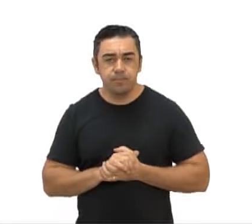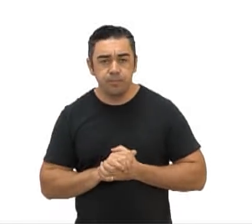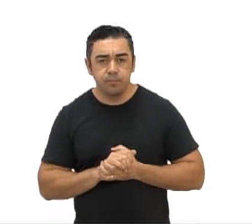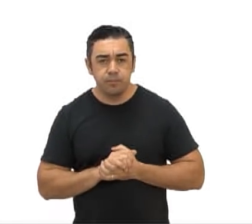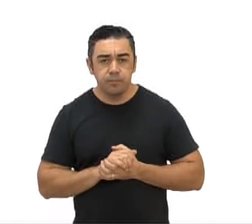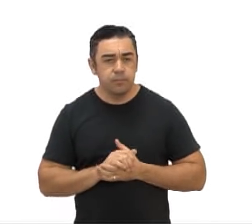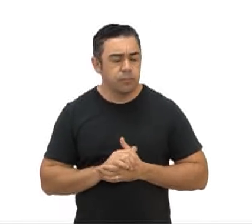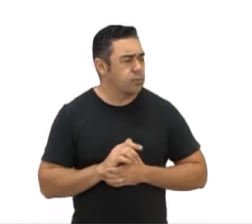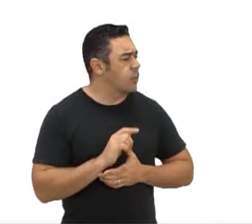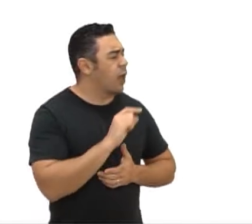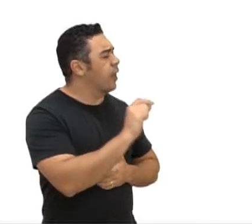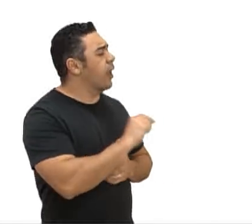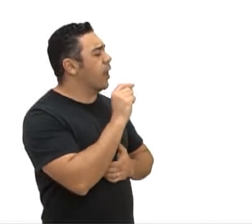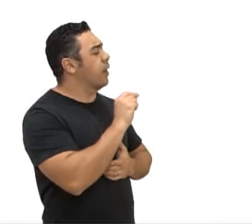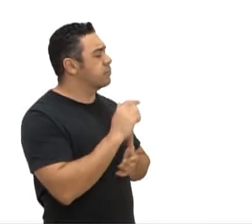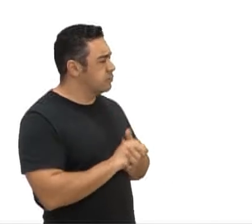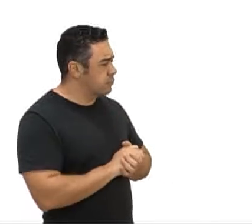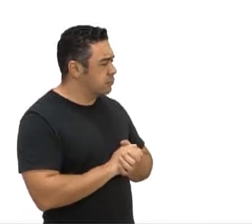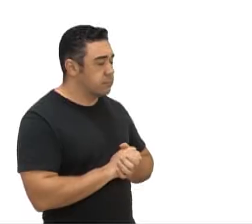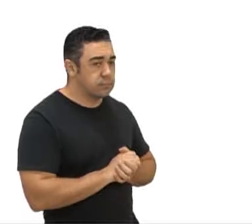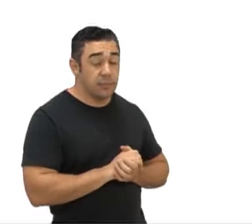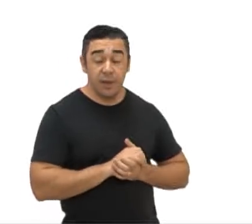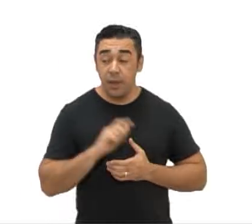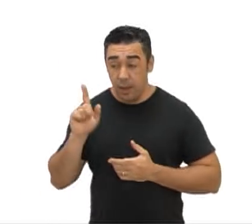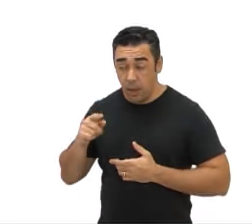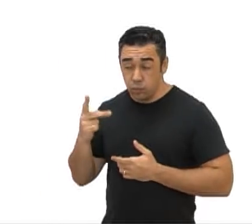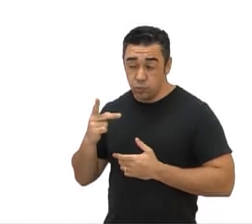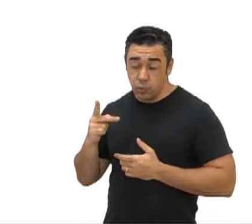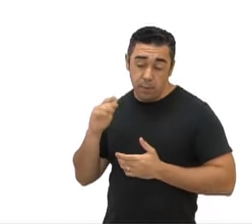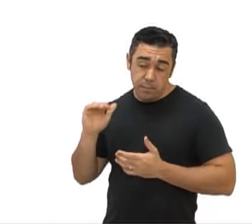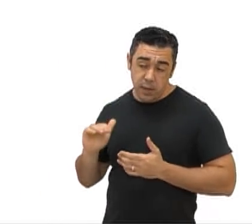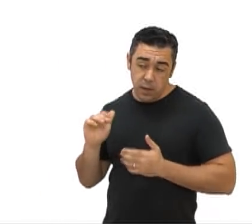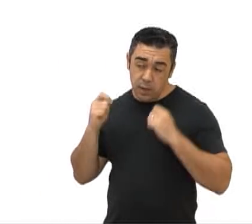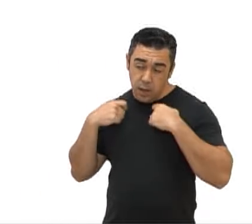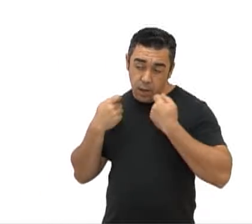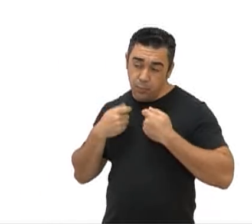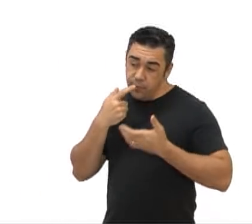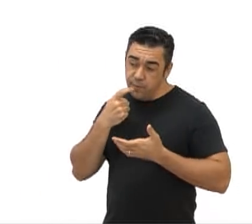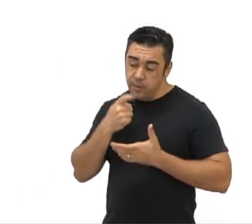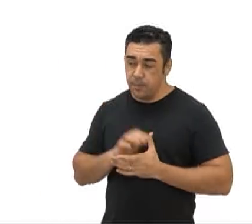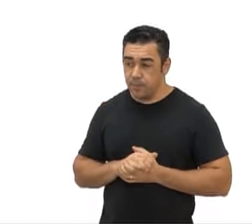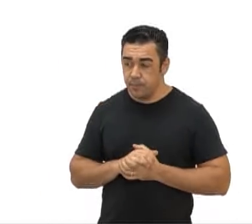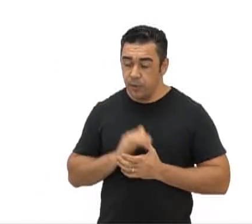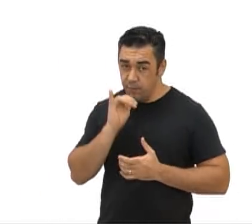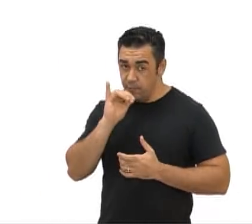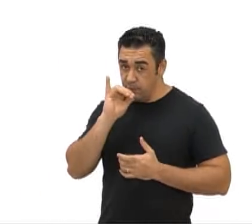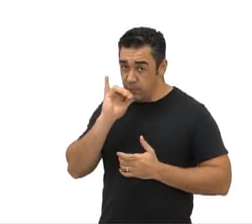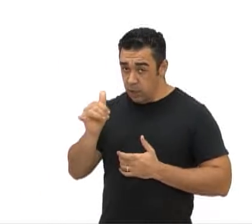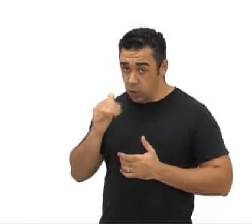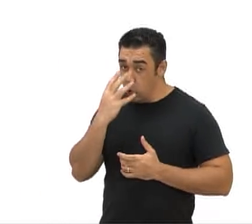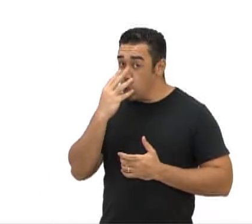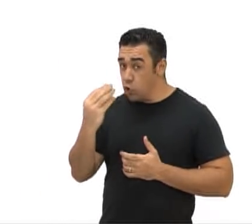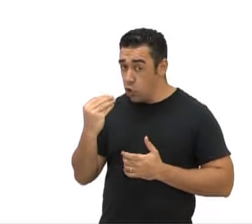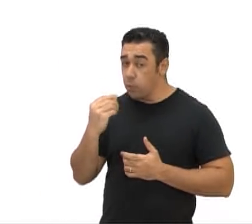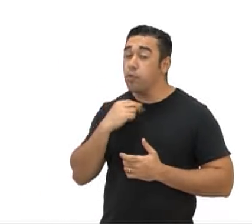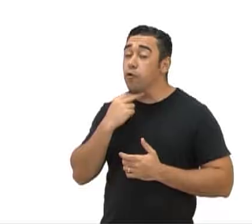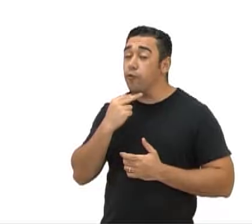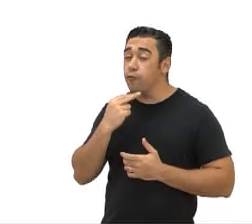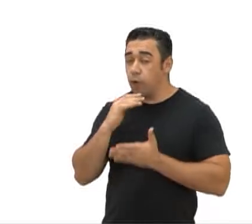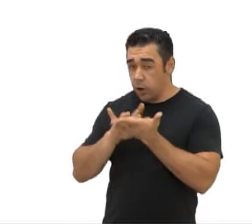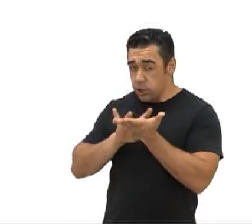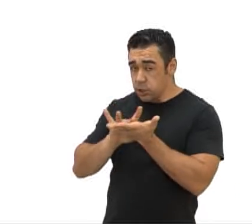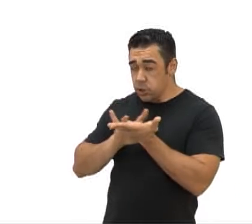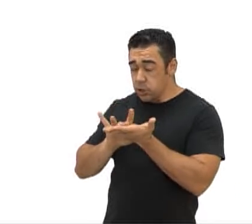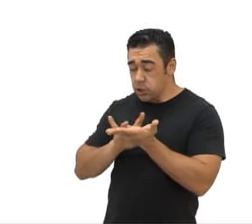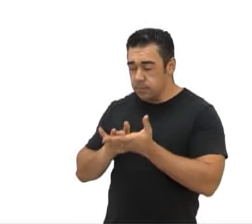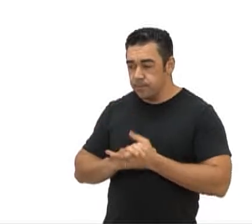Quem está aí? É a sua pequena, Capuchinho Vermelho, disse o lobo, disfarçando a voz,